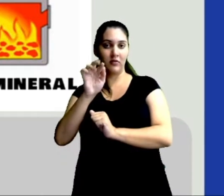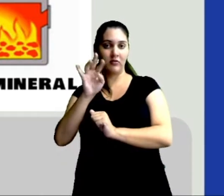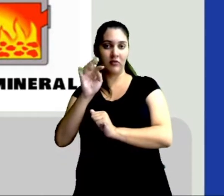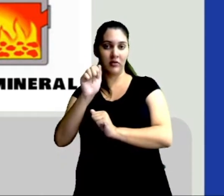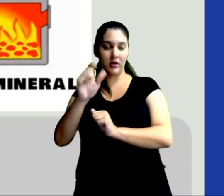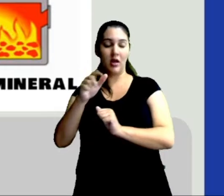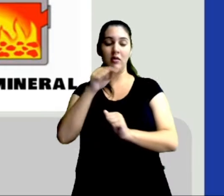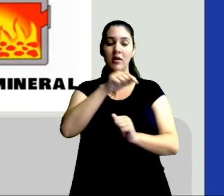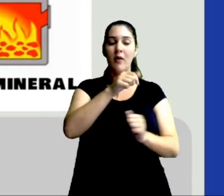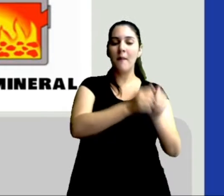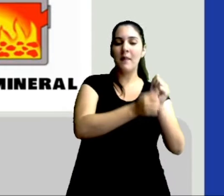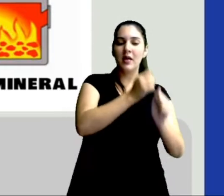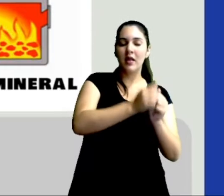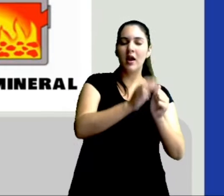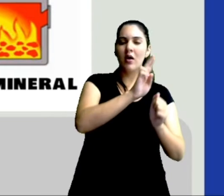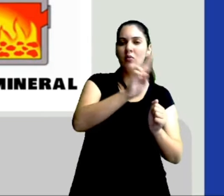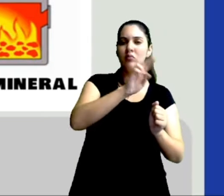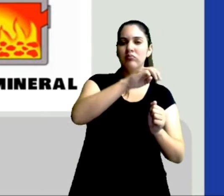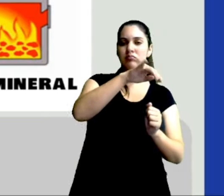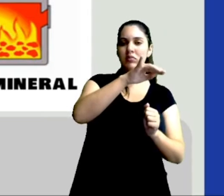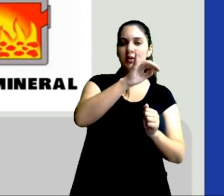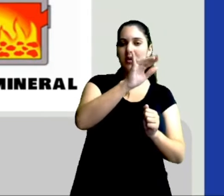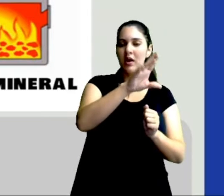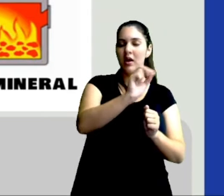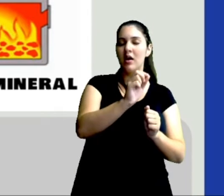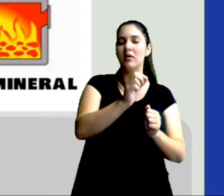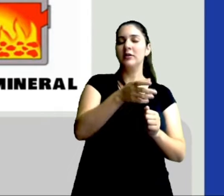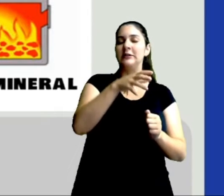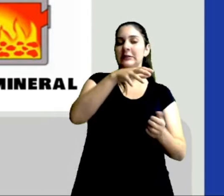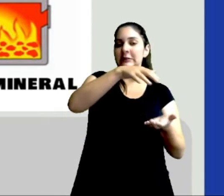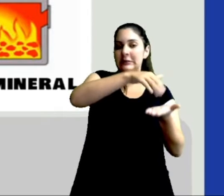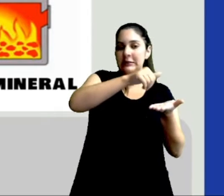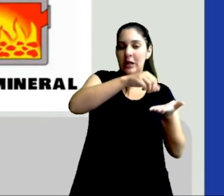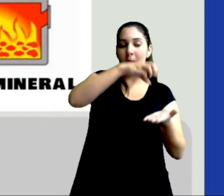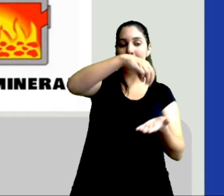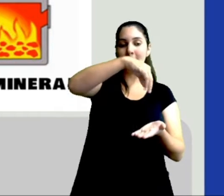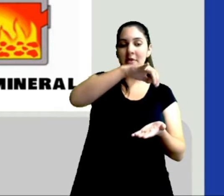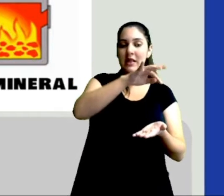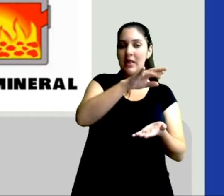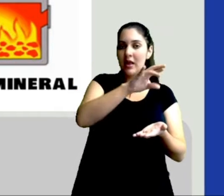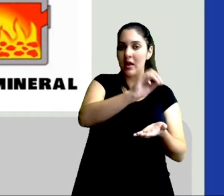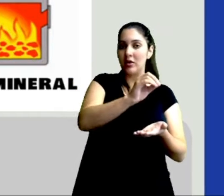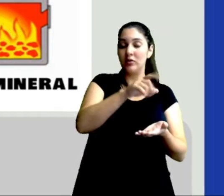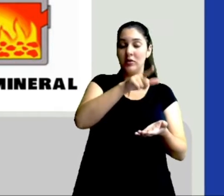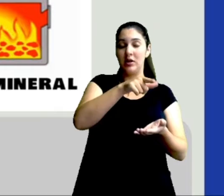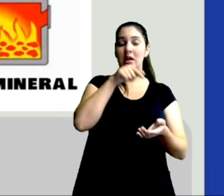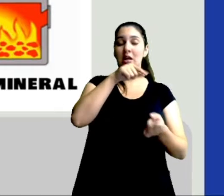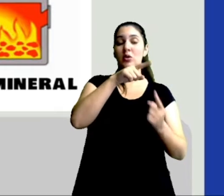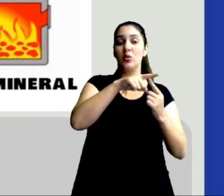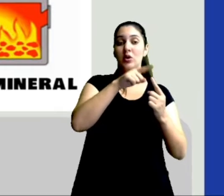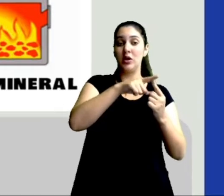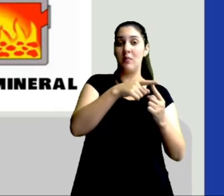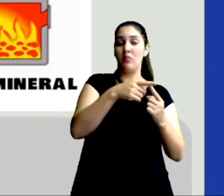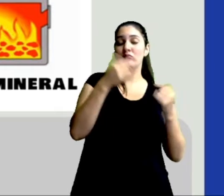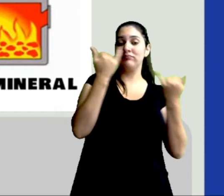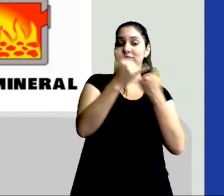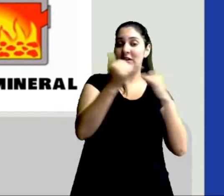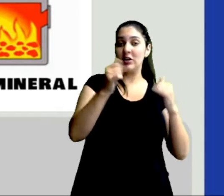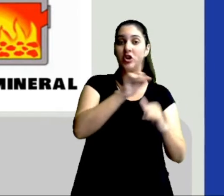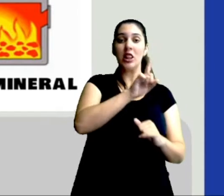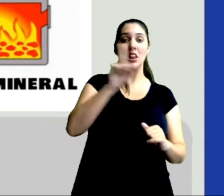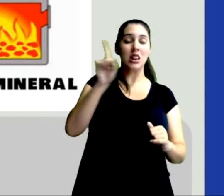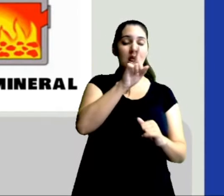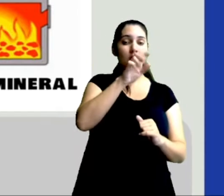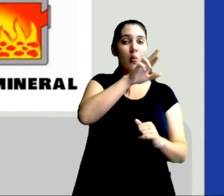como o próprio nome sugere, é extraído através dos minérios e é uma fonte de energia não renovável, que a gente